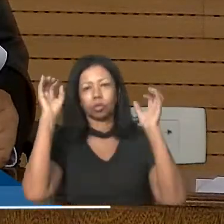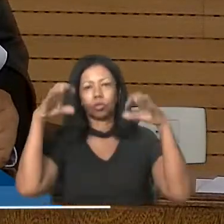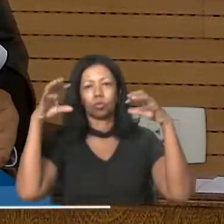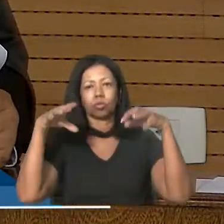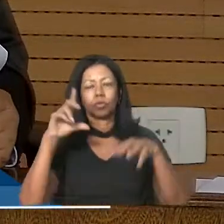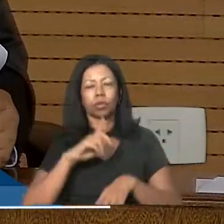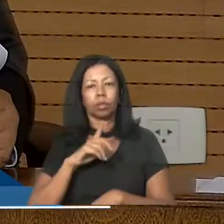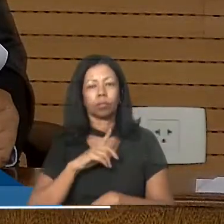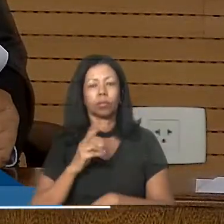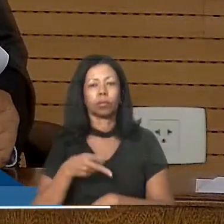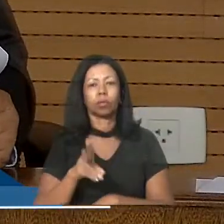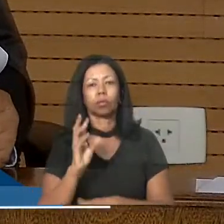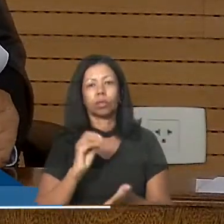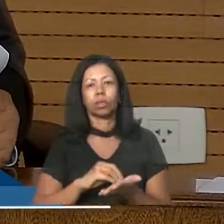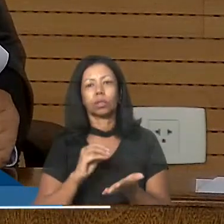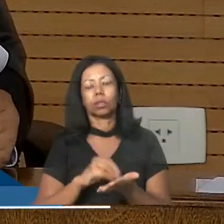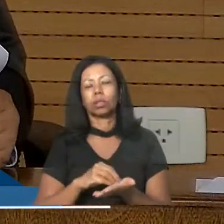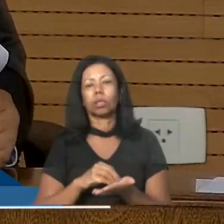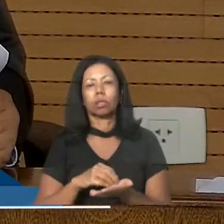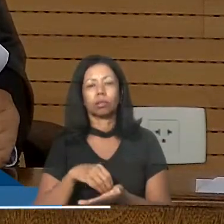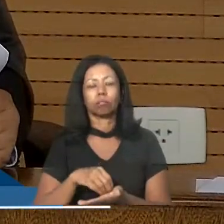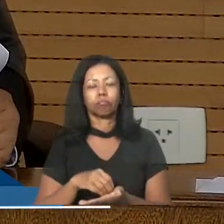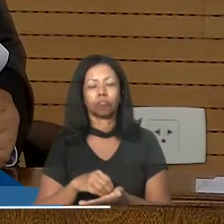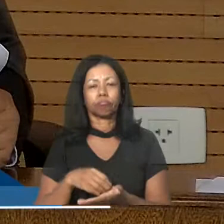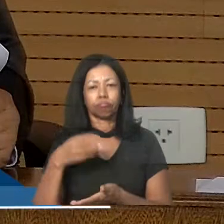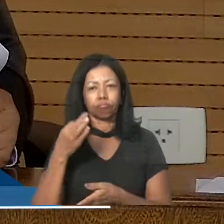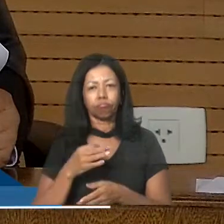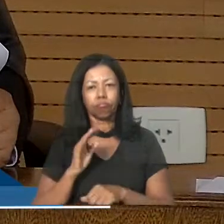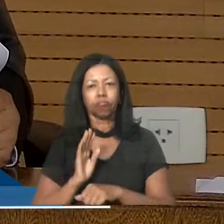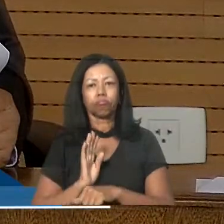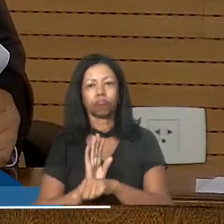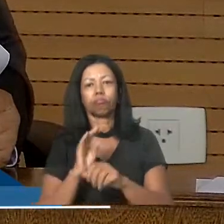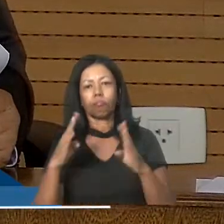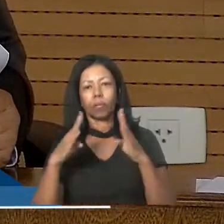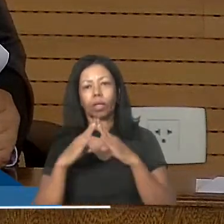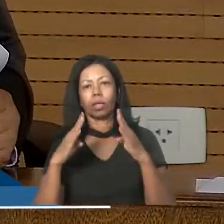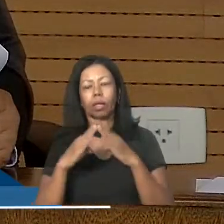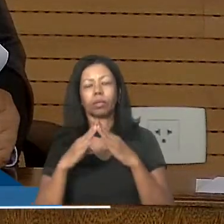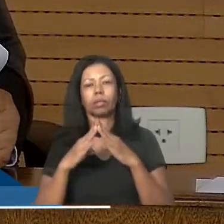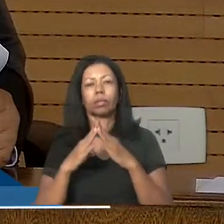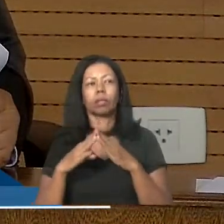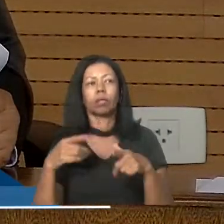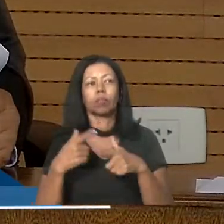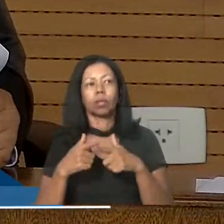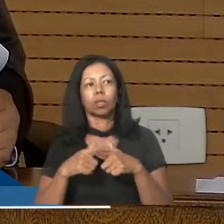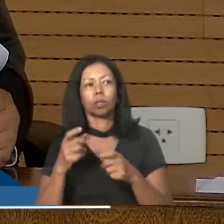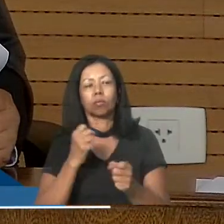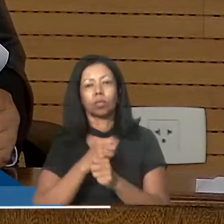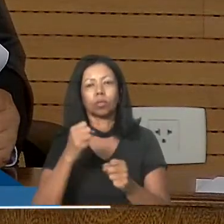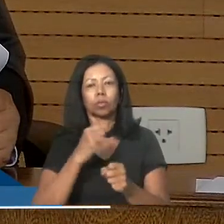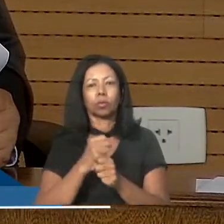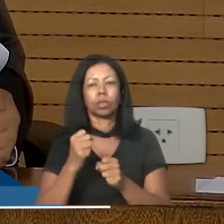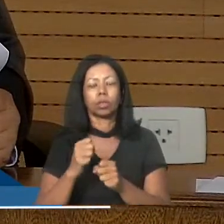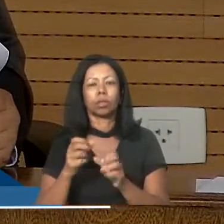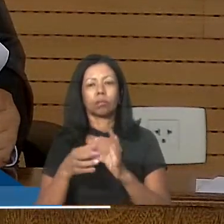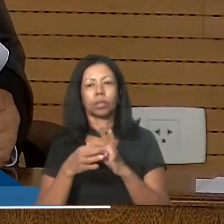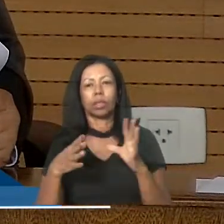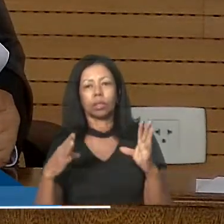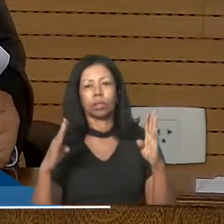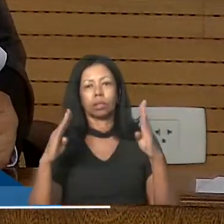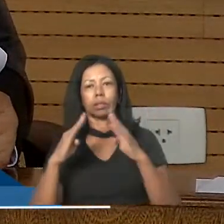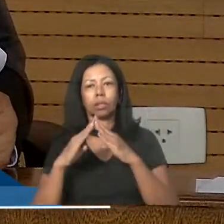que permanece sem o devido atendimento das condições de moradias, vez que ainda não construídas, disponibilizadas